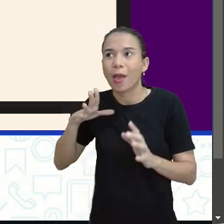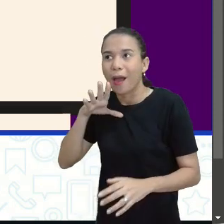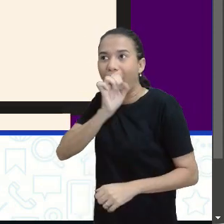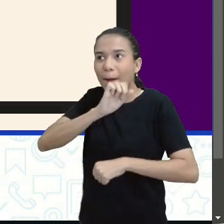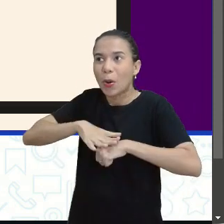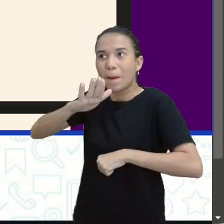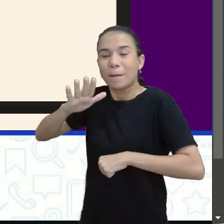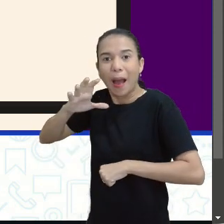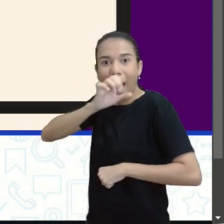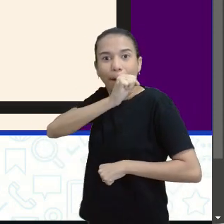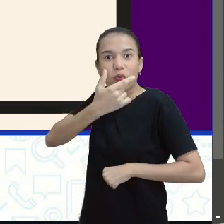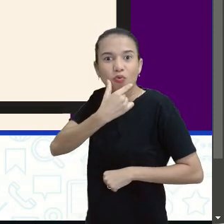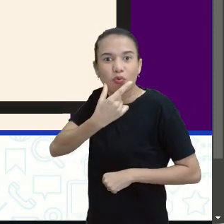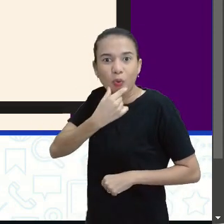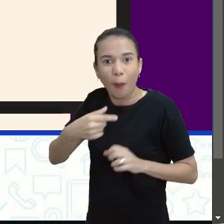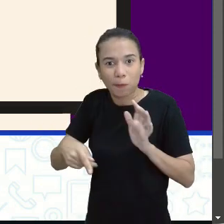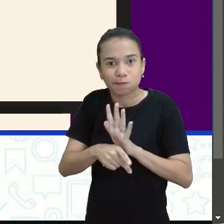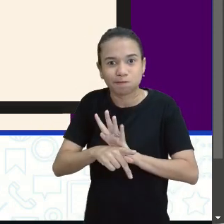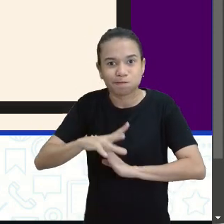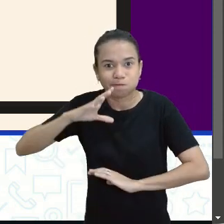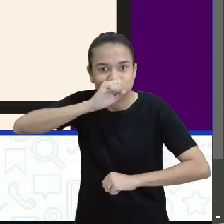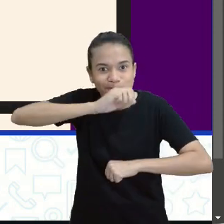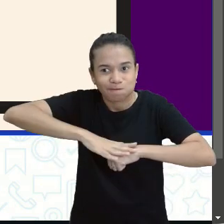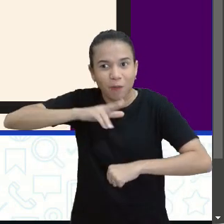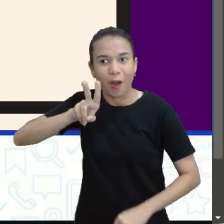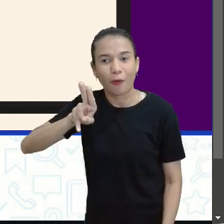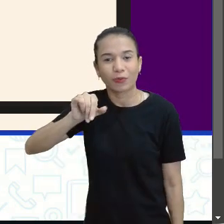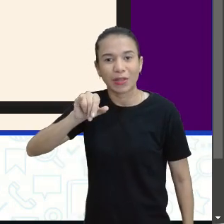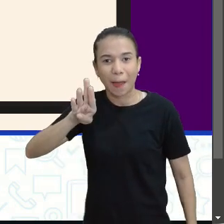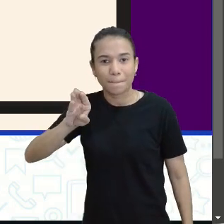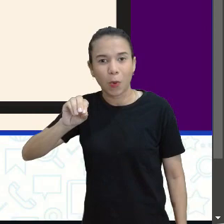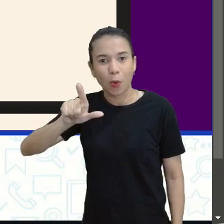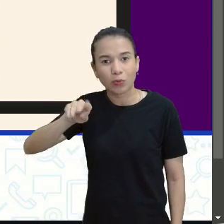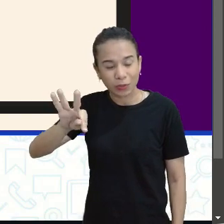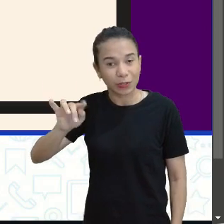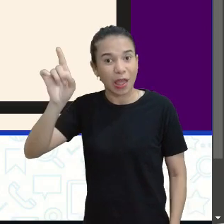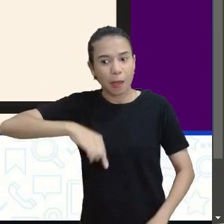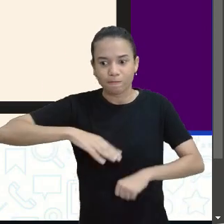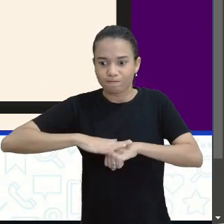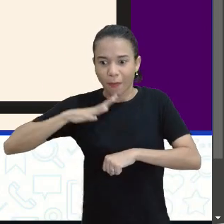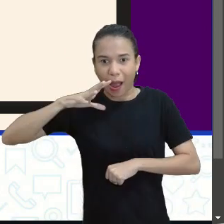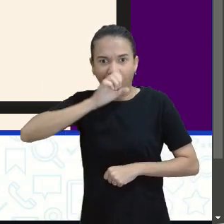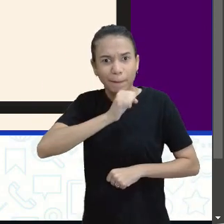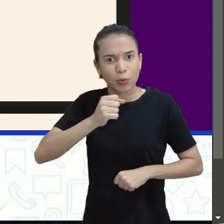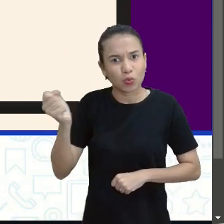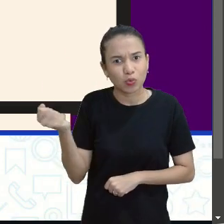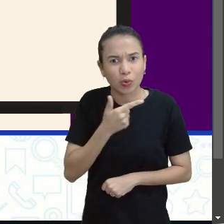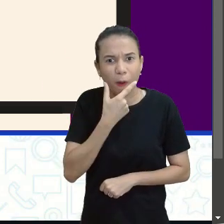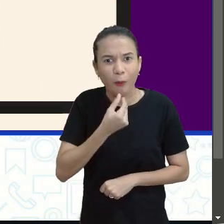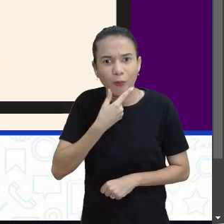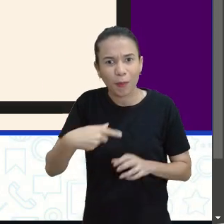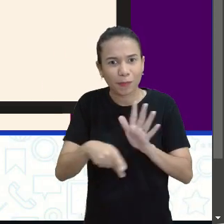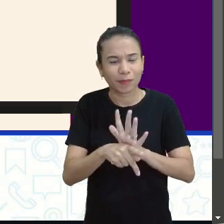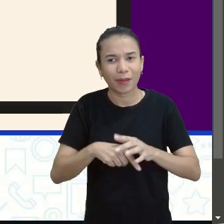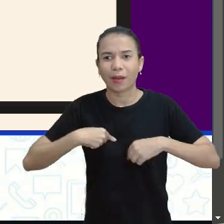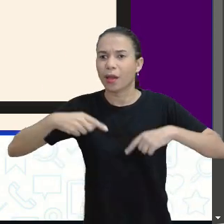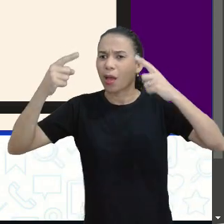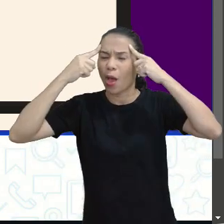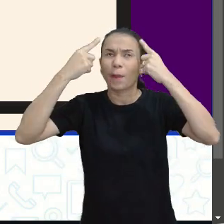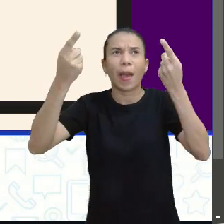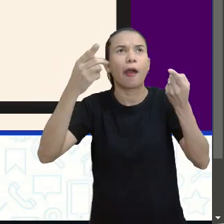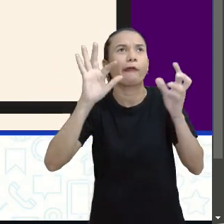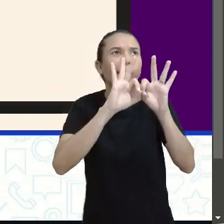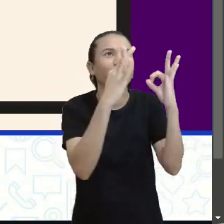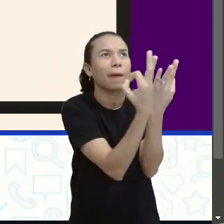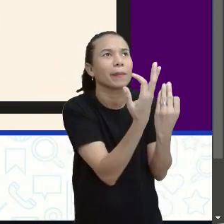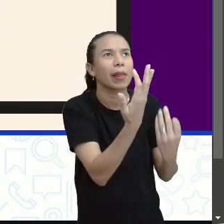que o corredor mais rápido, o Usain Bolt. Eu quero ser mais rápido que ele. Eu penso em todo mundo, minha família,